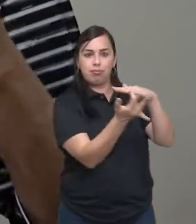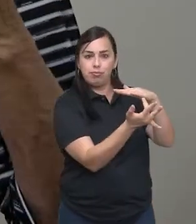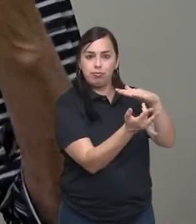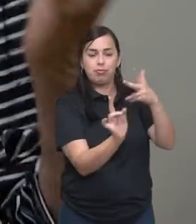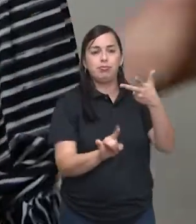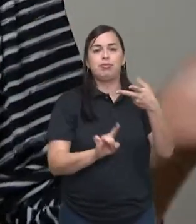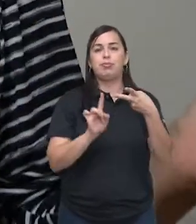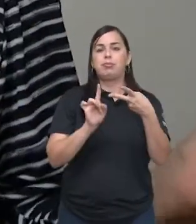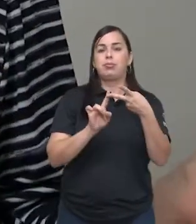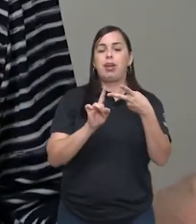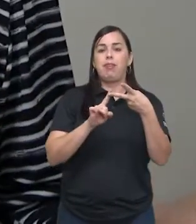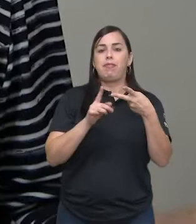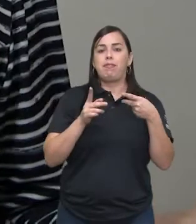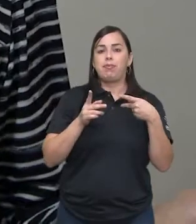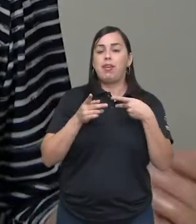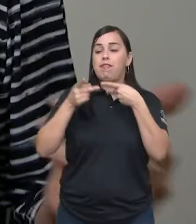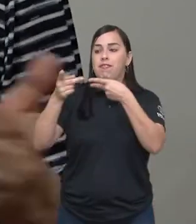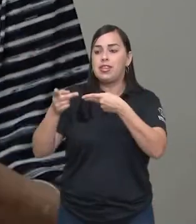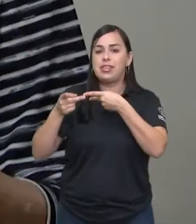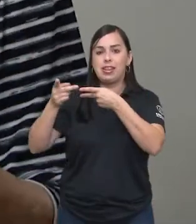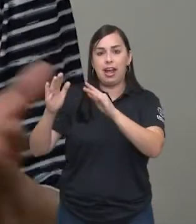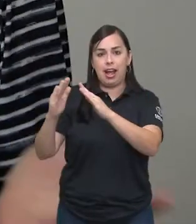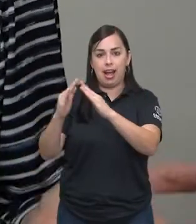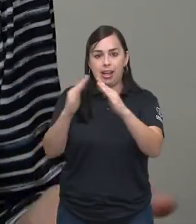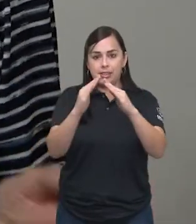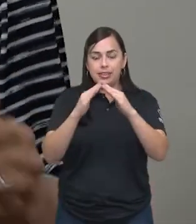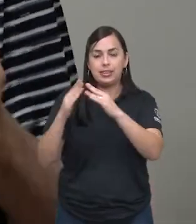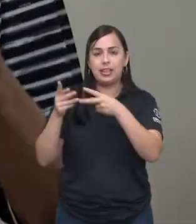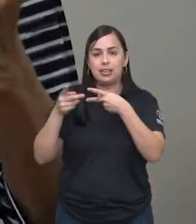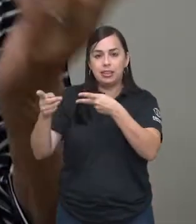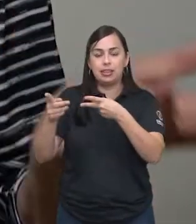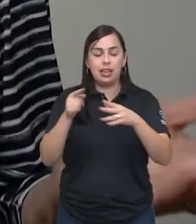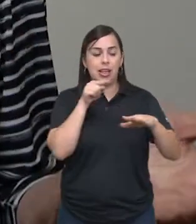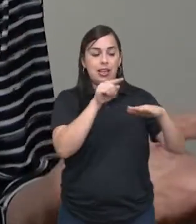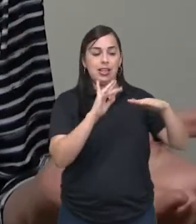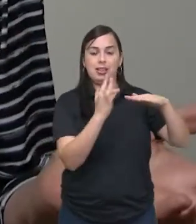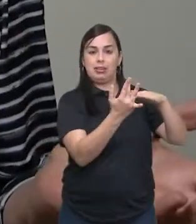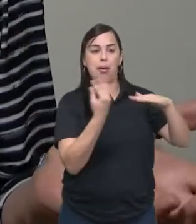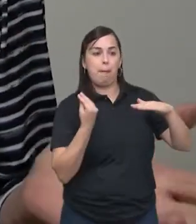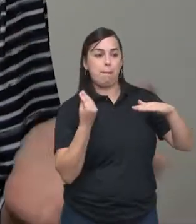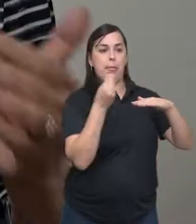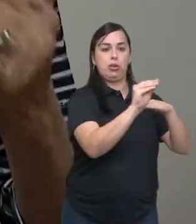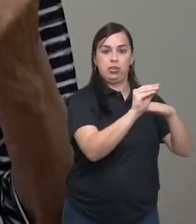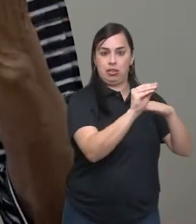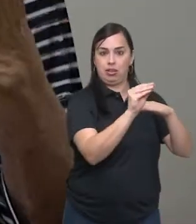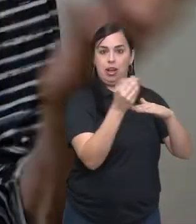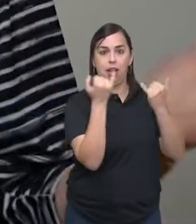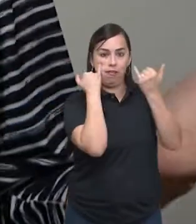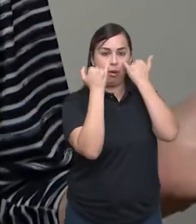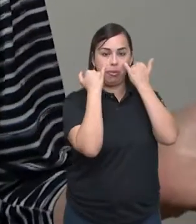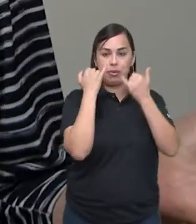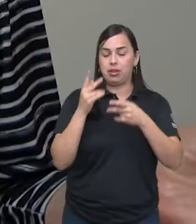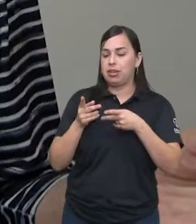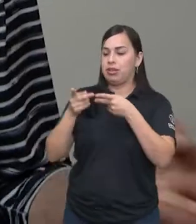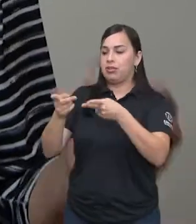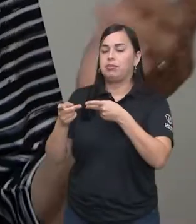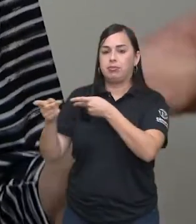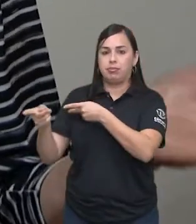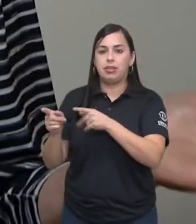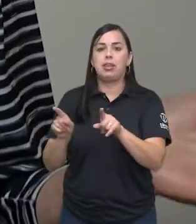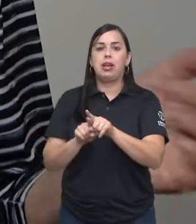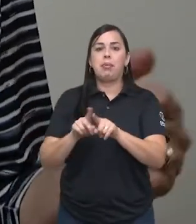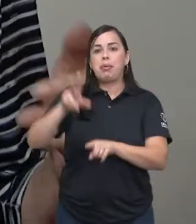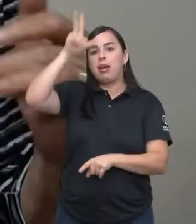sociais, através das visitas nos domicílios que nós estamos nas ruas, alertando a população, a distribuição de